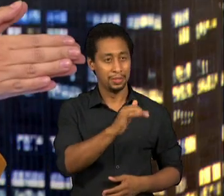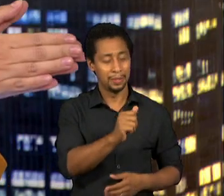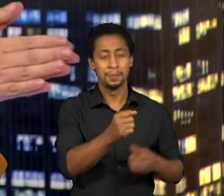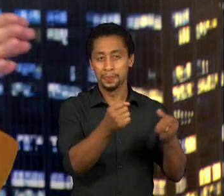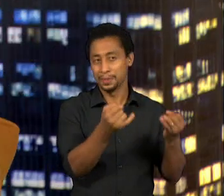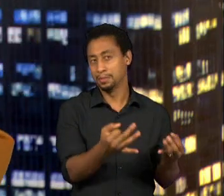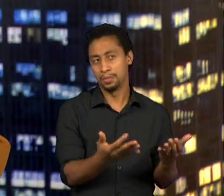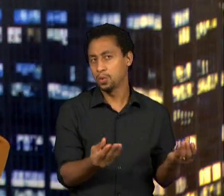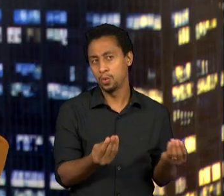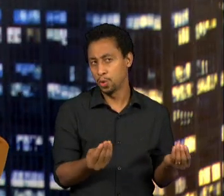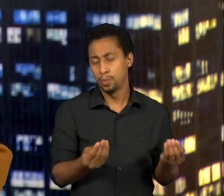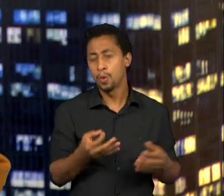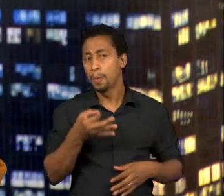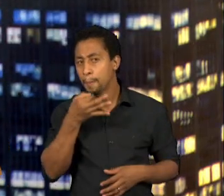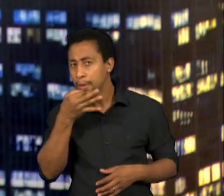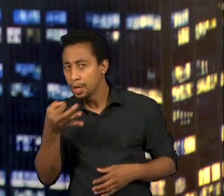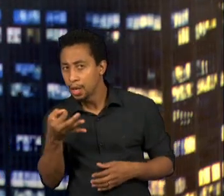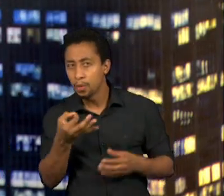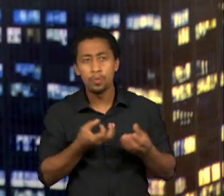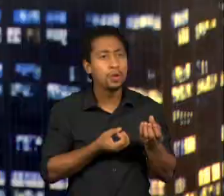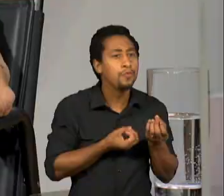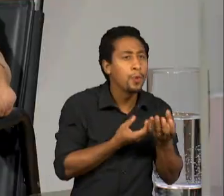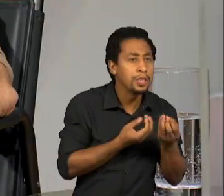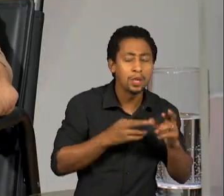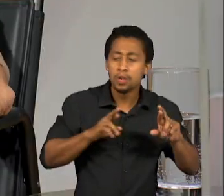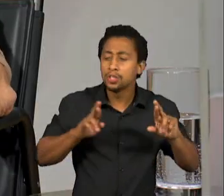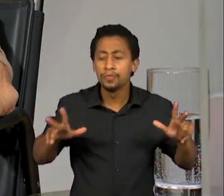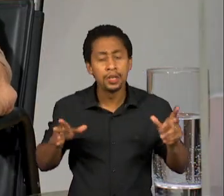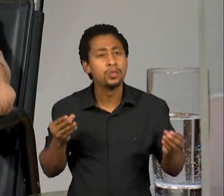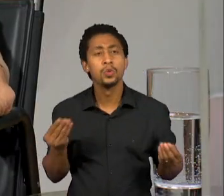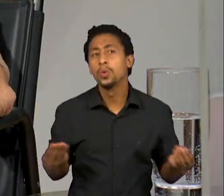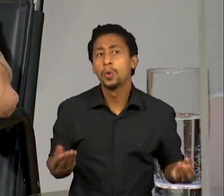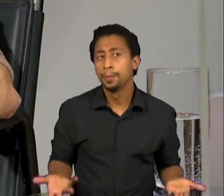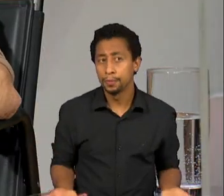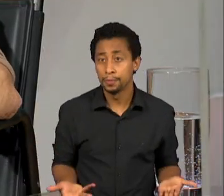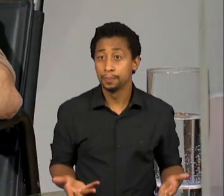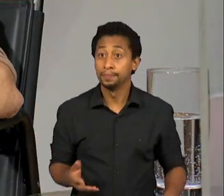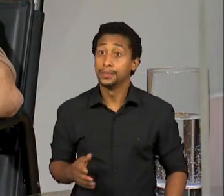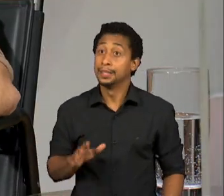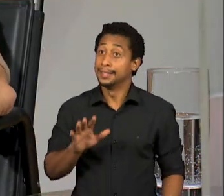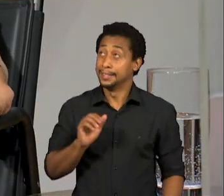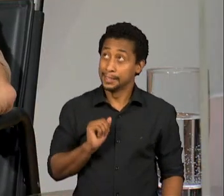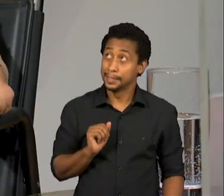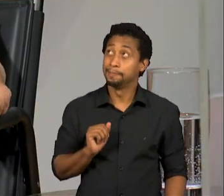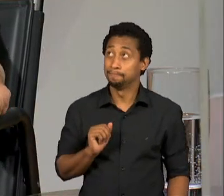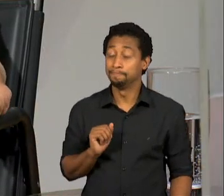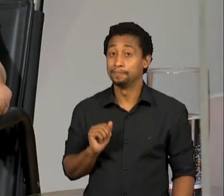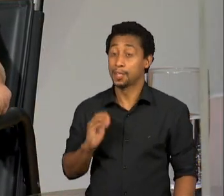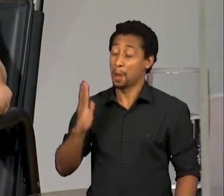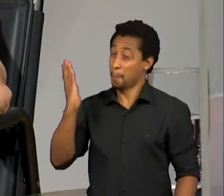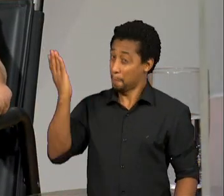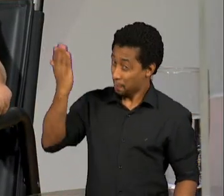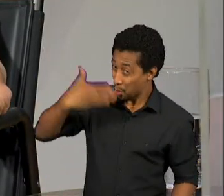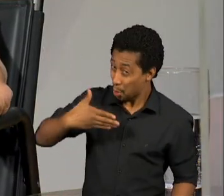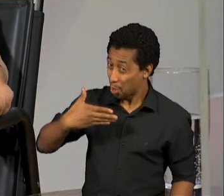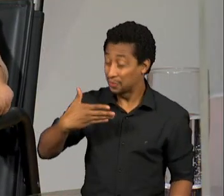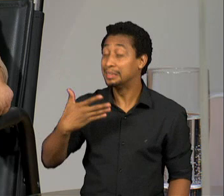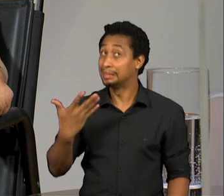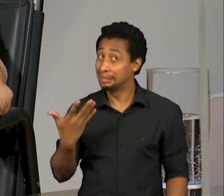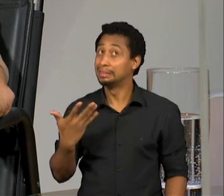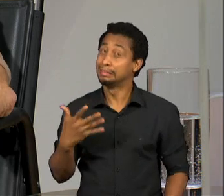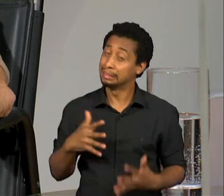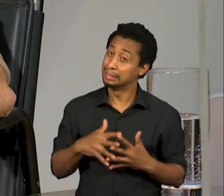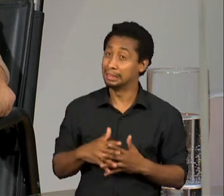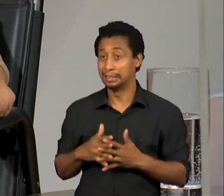opinião e notícia, não é? Olha, claro, evidente, a opinião, a característica